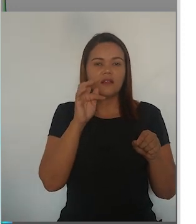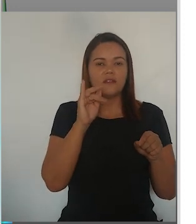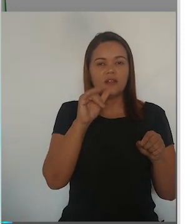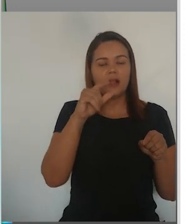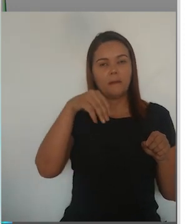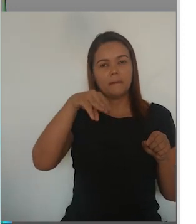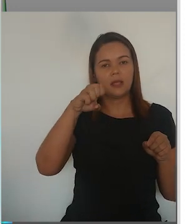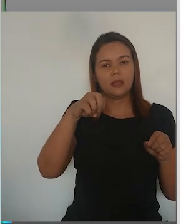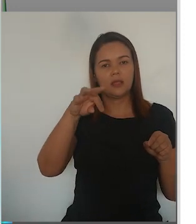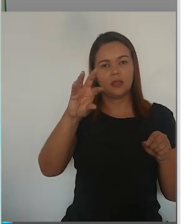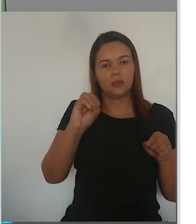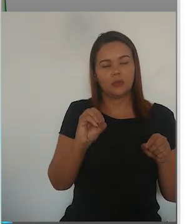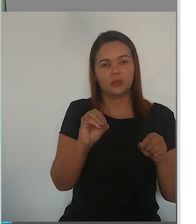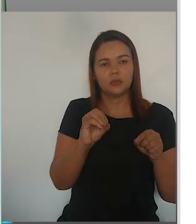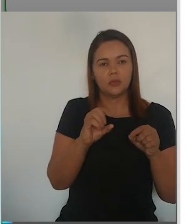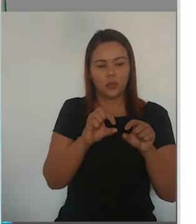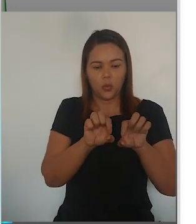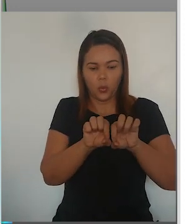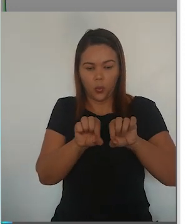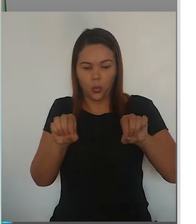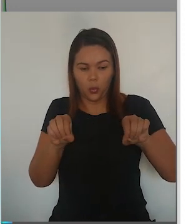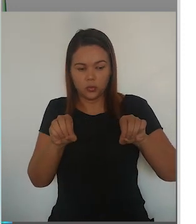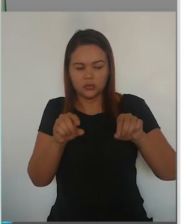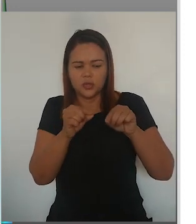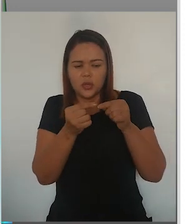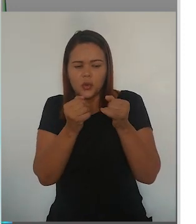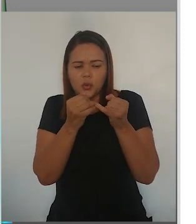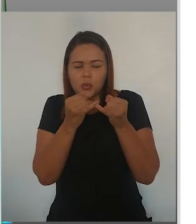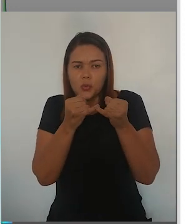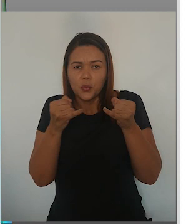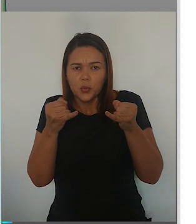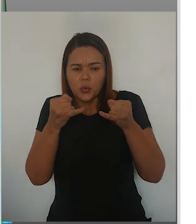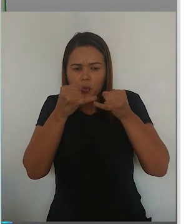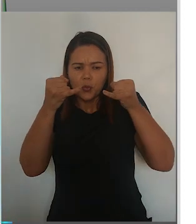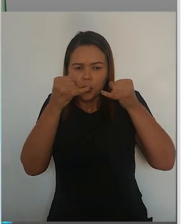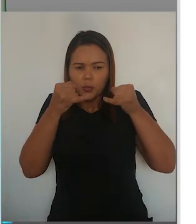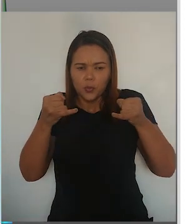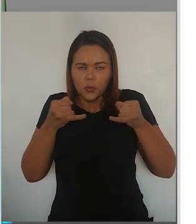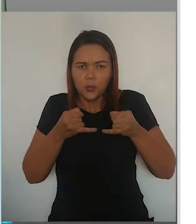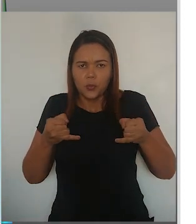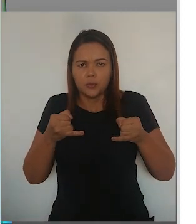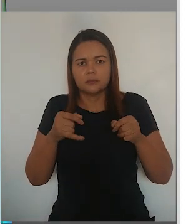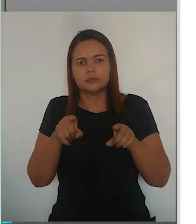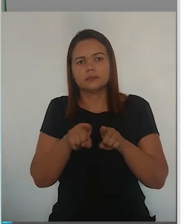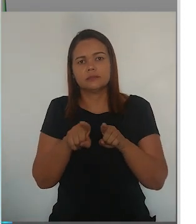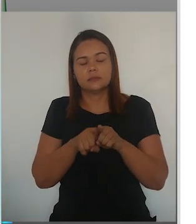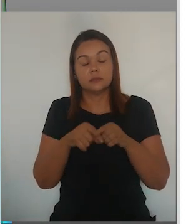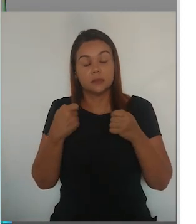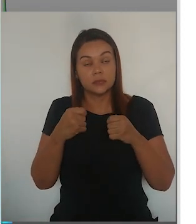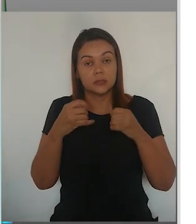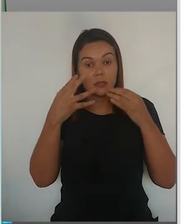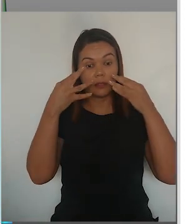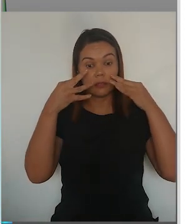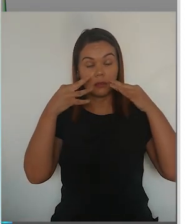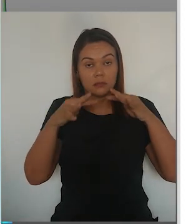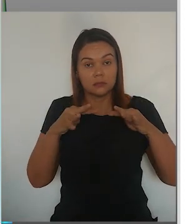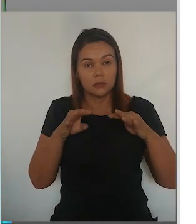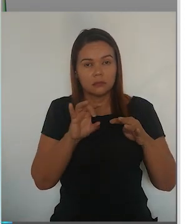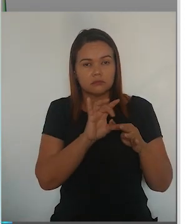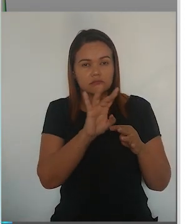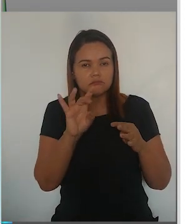banda A irá apresentar filamentos espessos rodeados por filamentos finos.